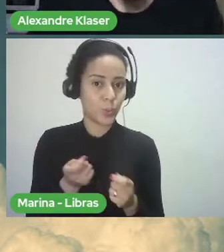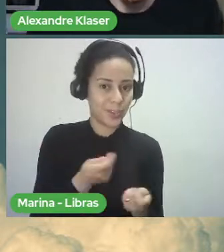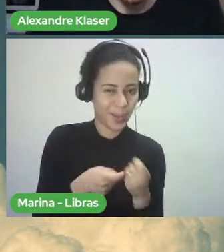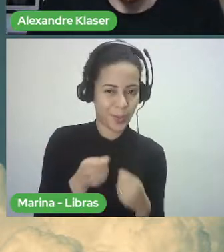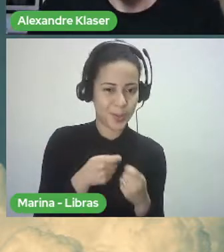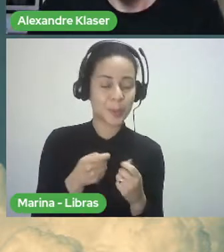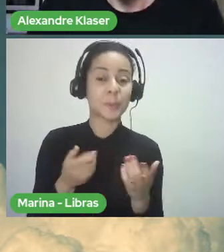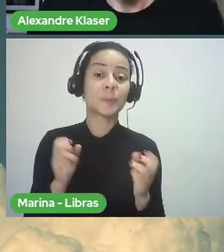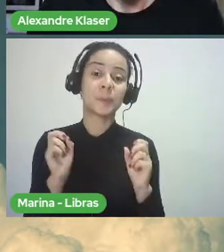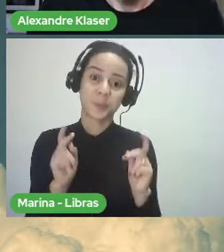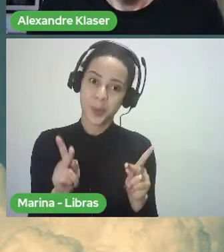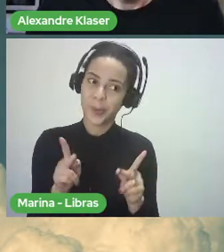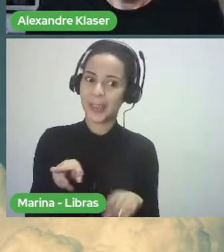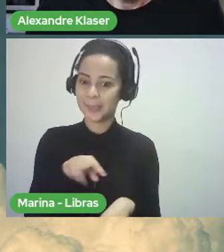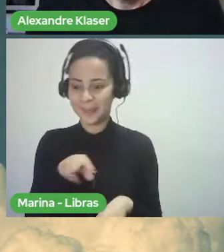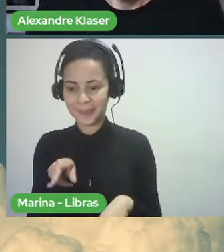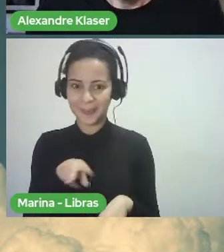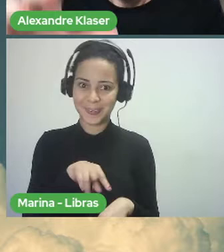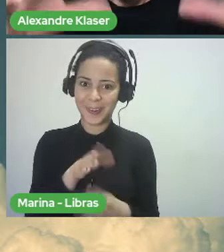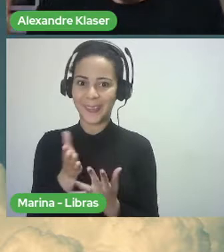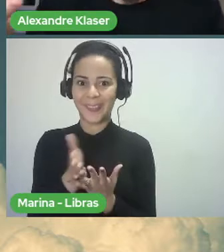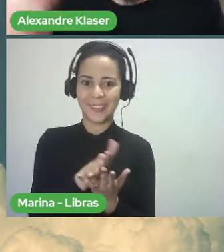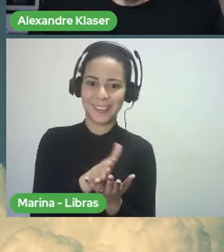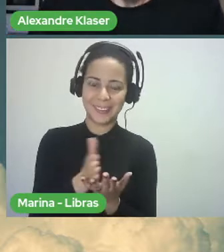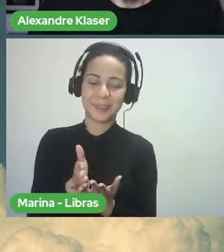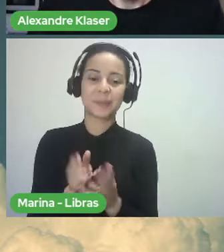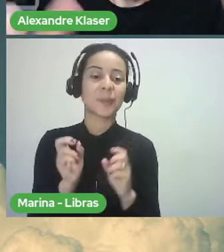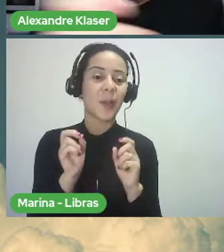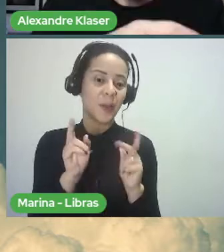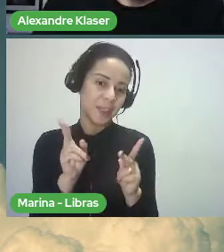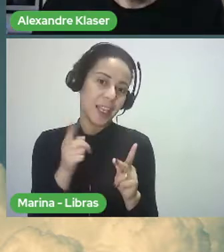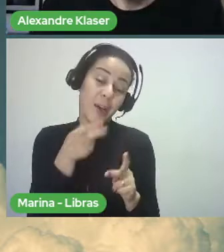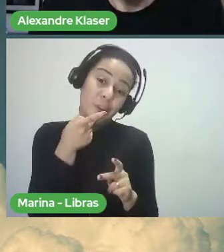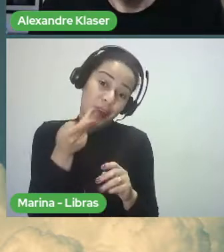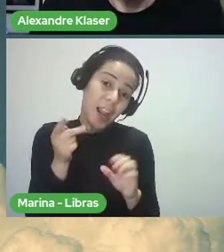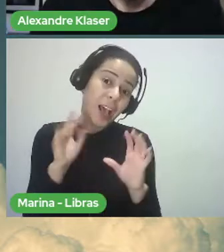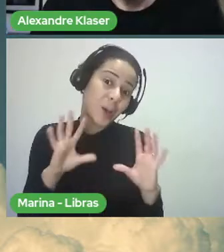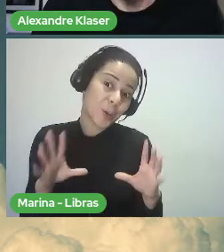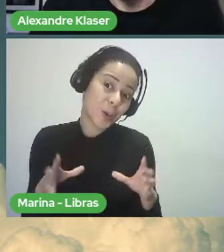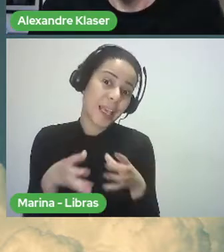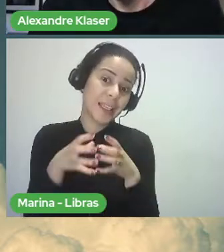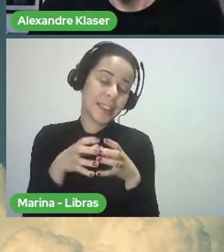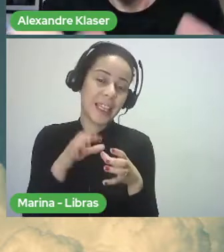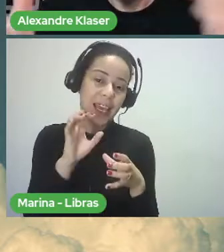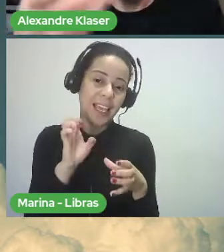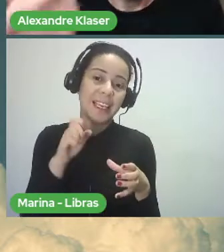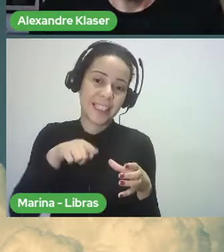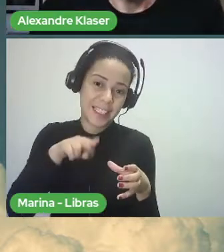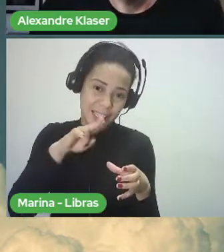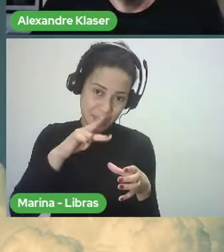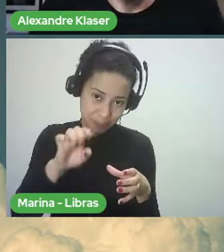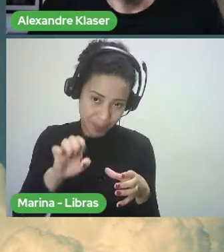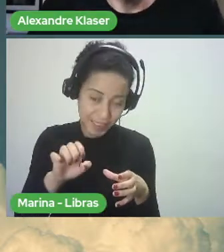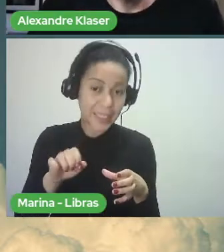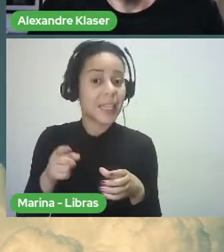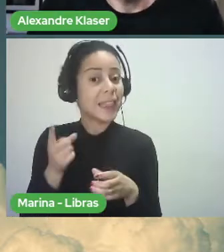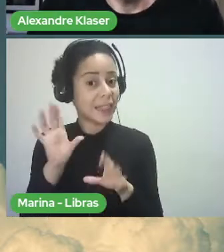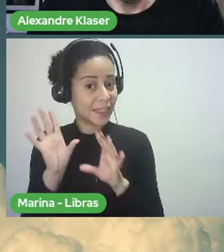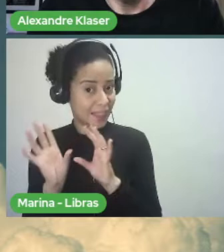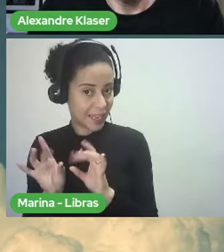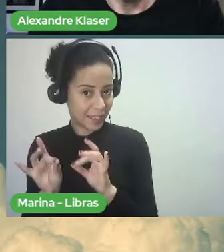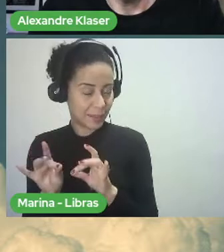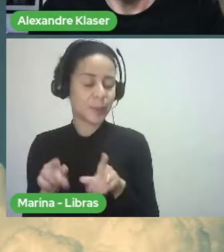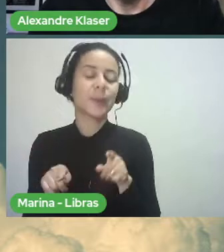por enquanto, é o seguinte: eu vou falar no contexto de equipe, pensando não só em perfis bastante técnicos, mas também o perfil que faz mais a gestão